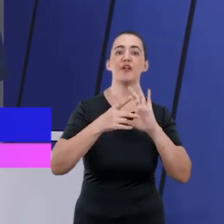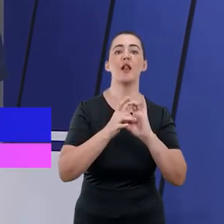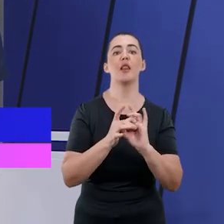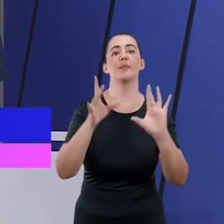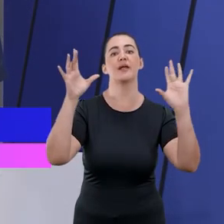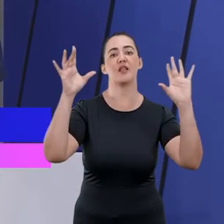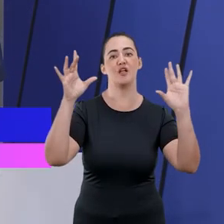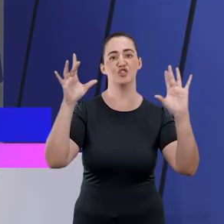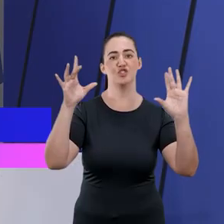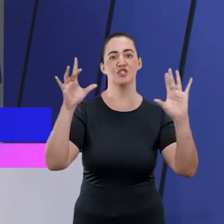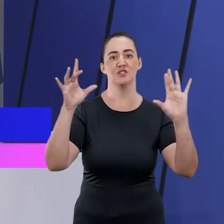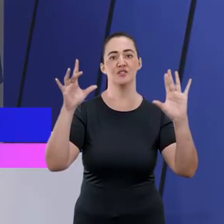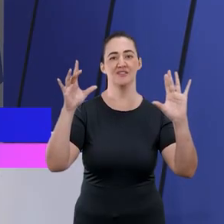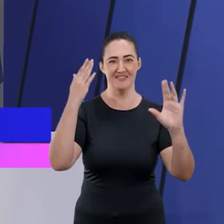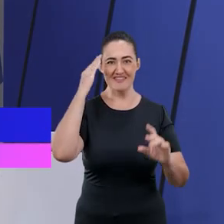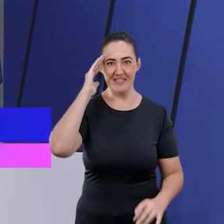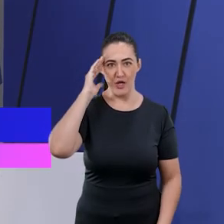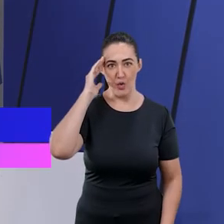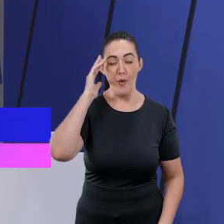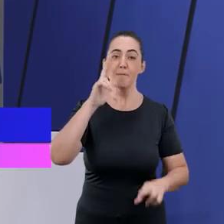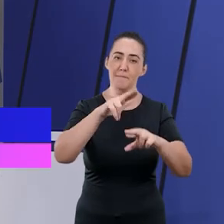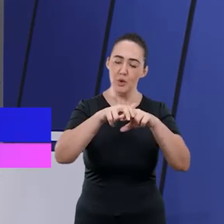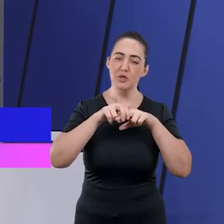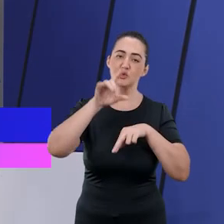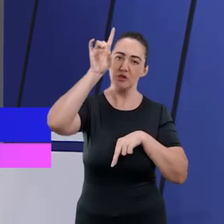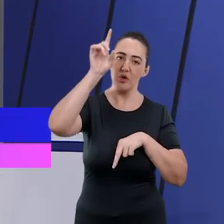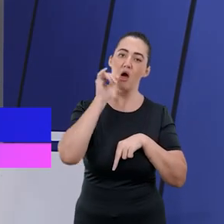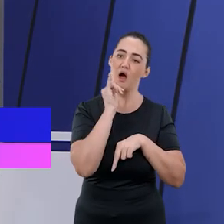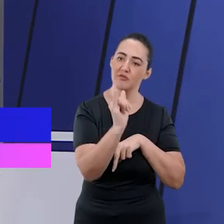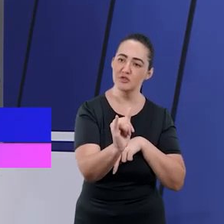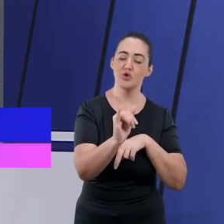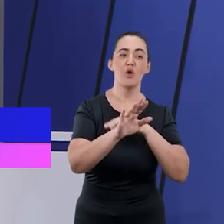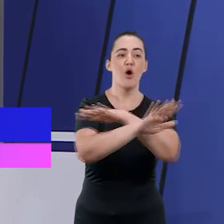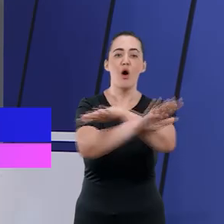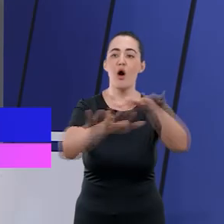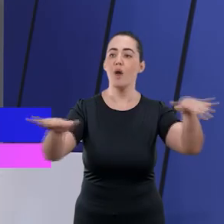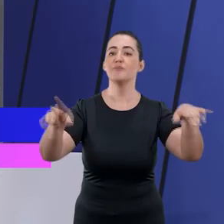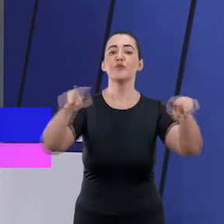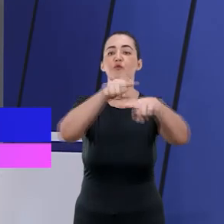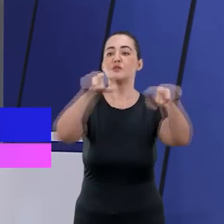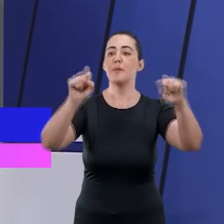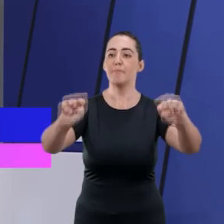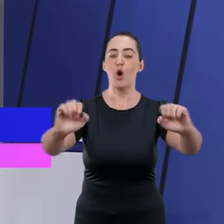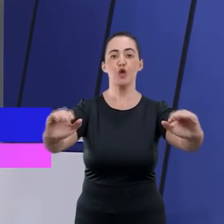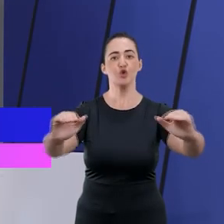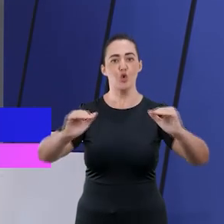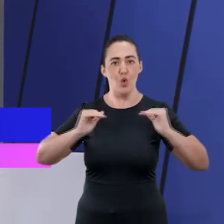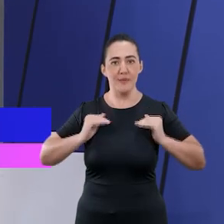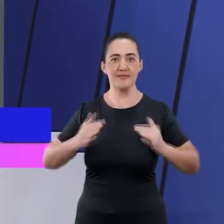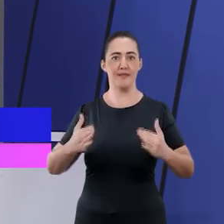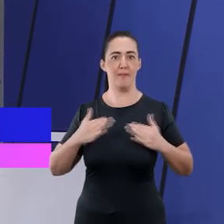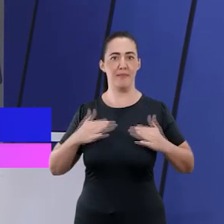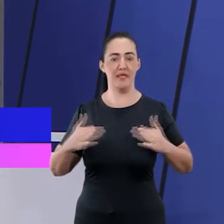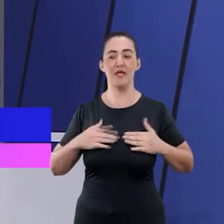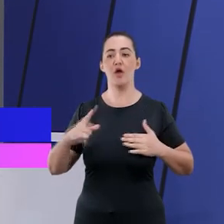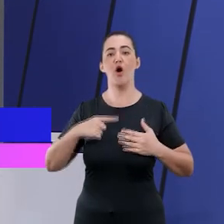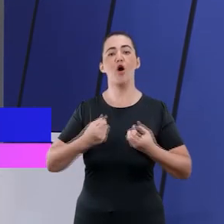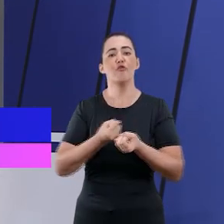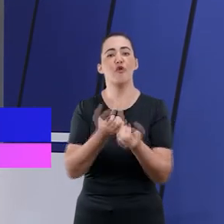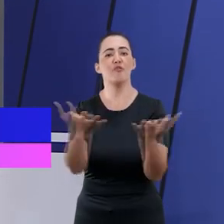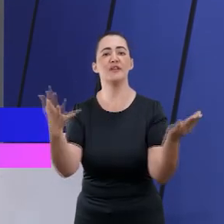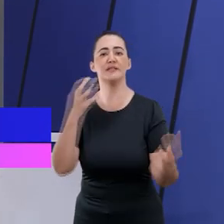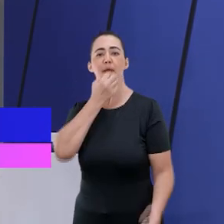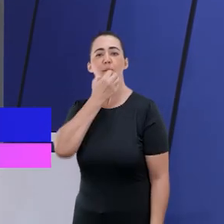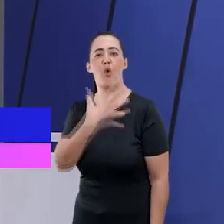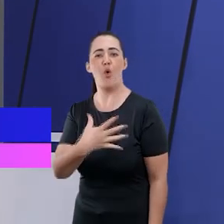a liberdade, Ele abriu a possibilidade. Satanás, os anjos do céu, poderiam estar com Deus para sempre ou poderiam escolher um outro